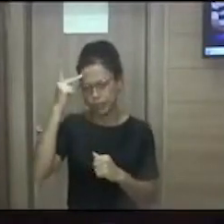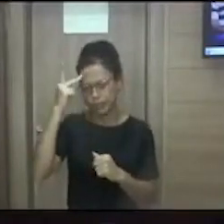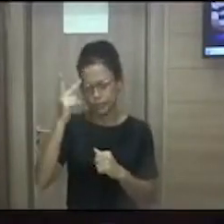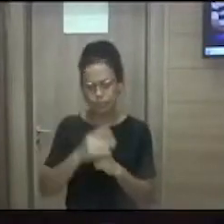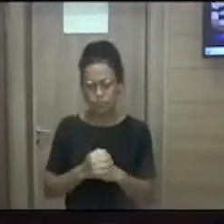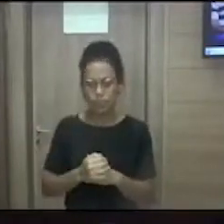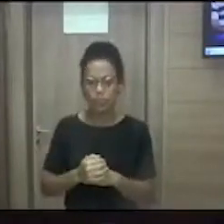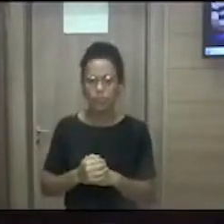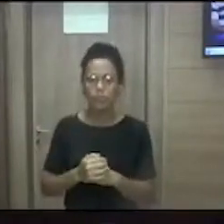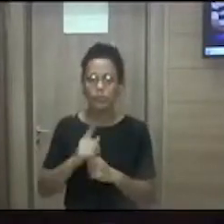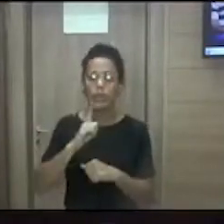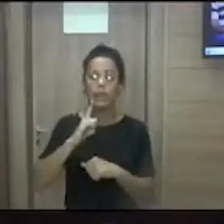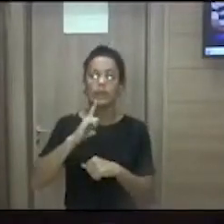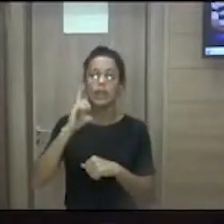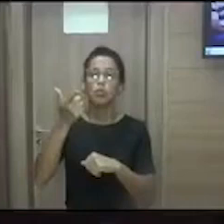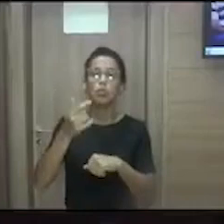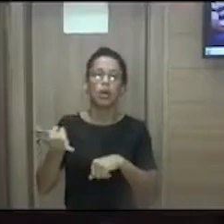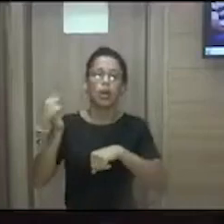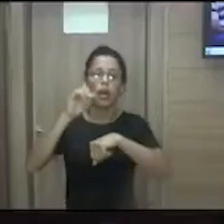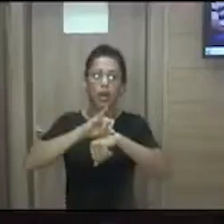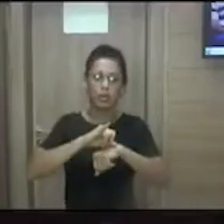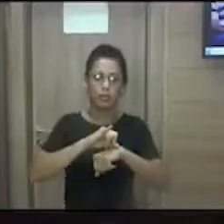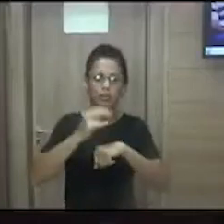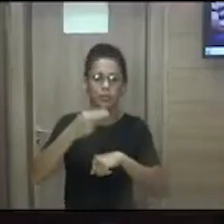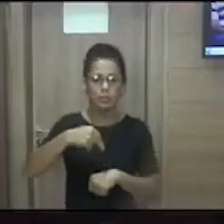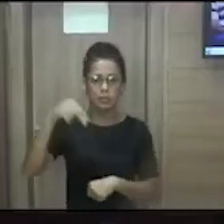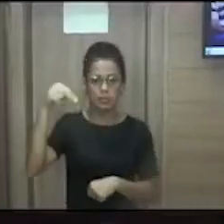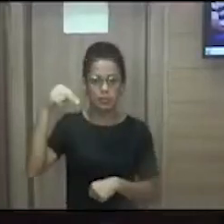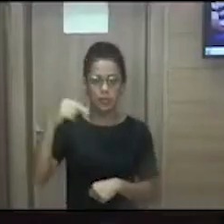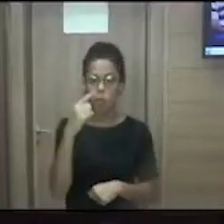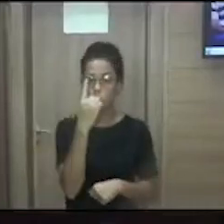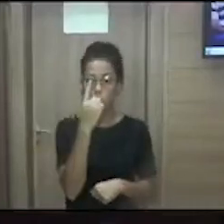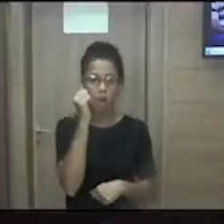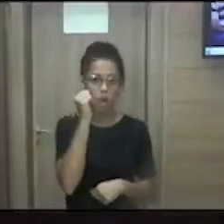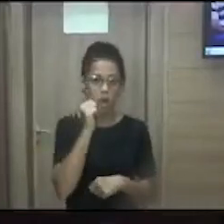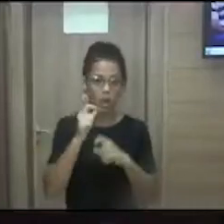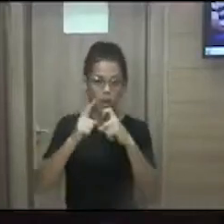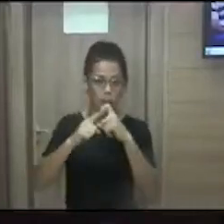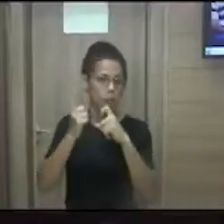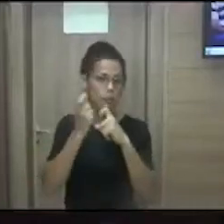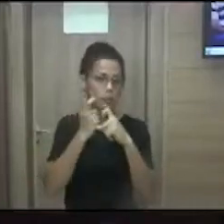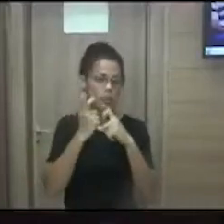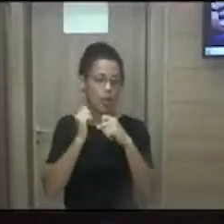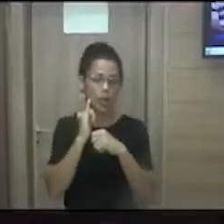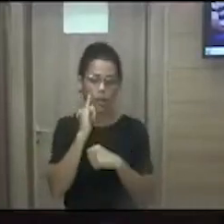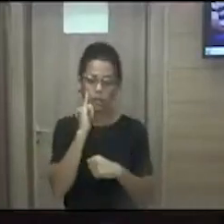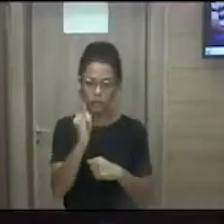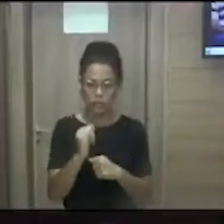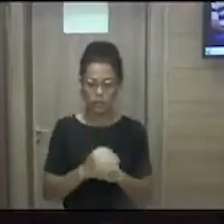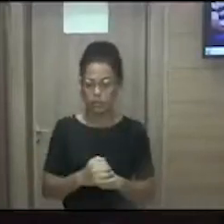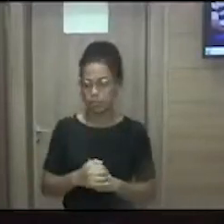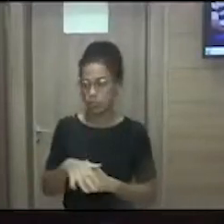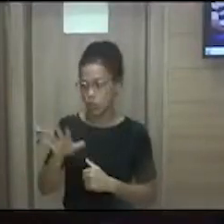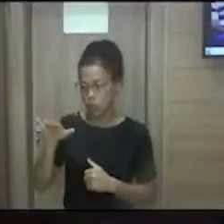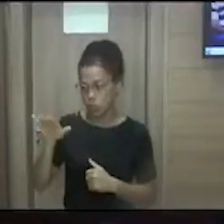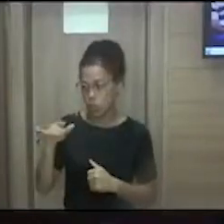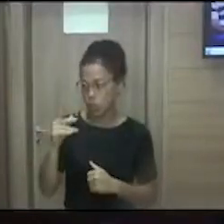Uma capital do Nordeste que uma dentista disse bem claramente, olha, eu não